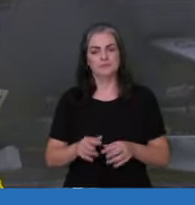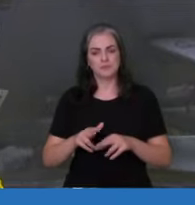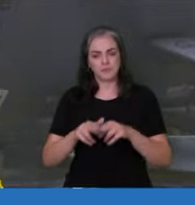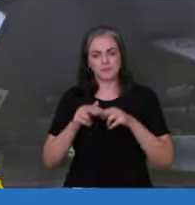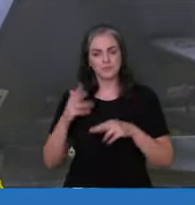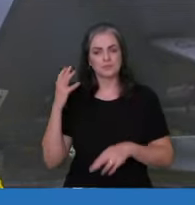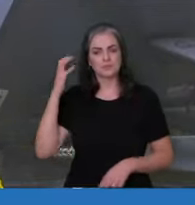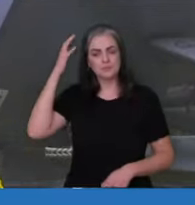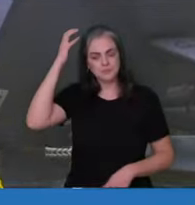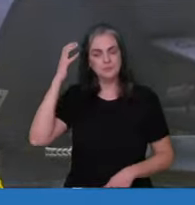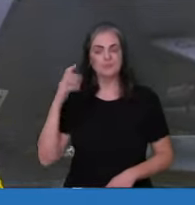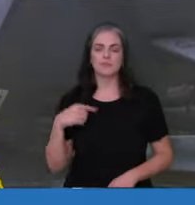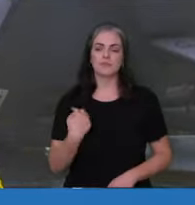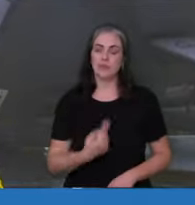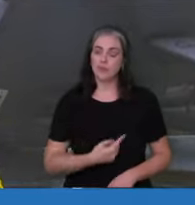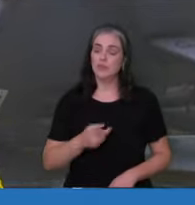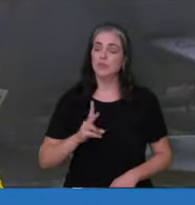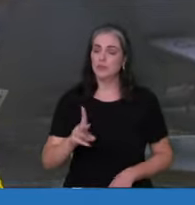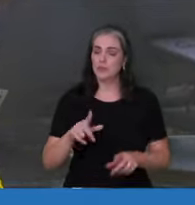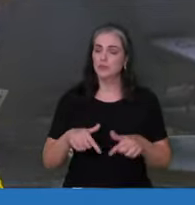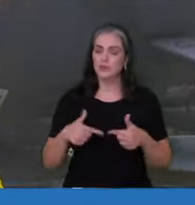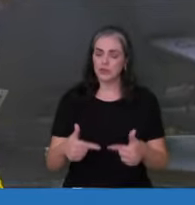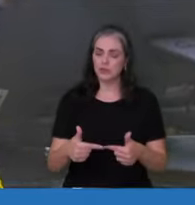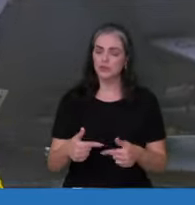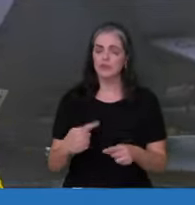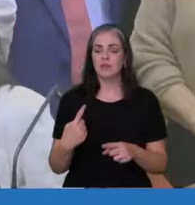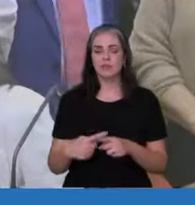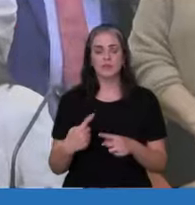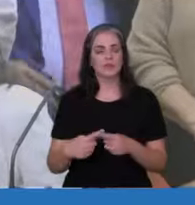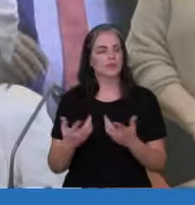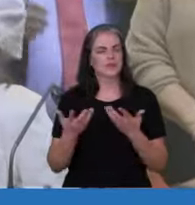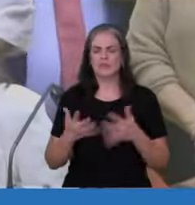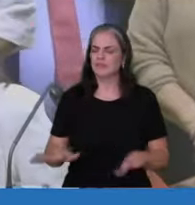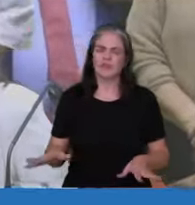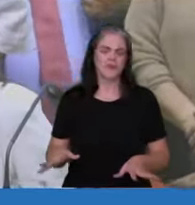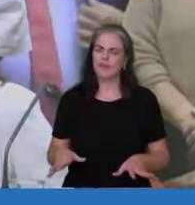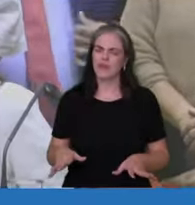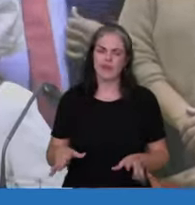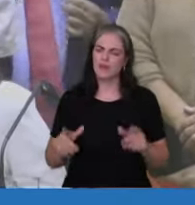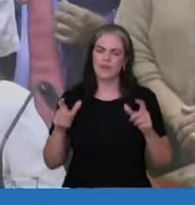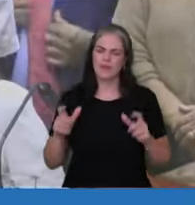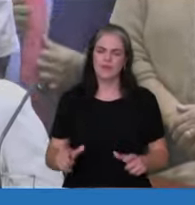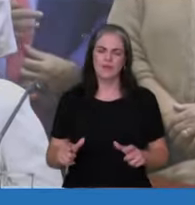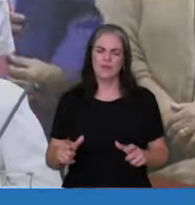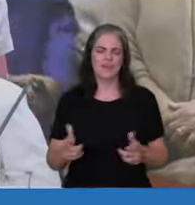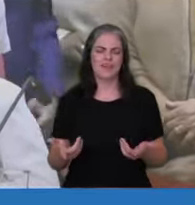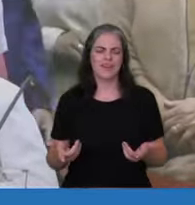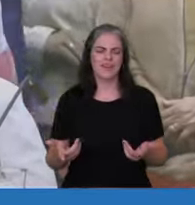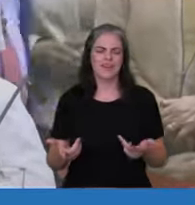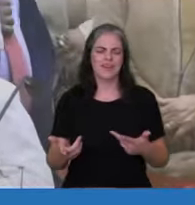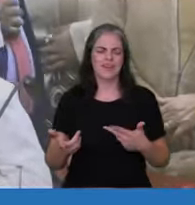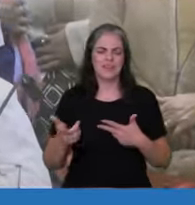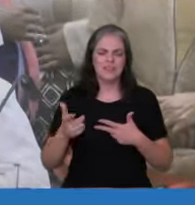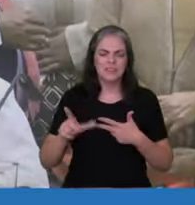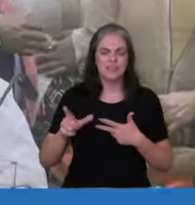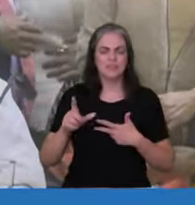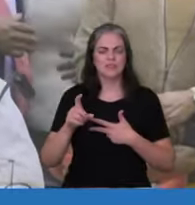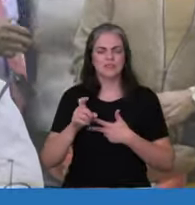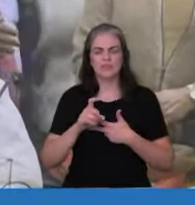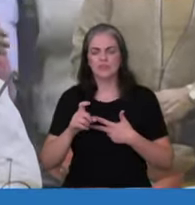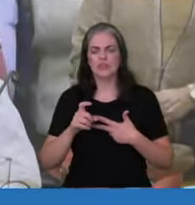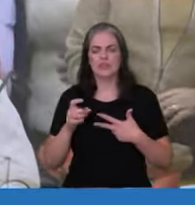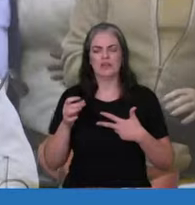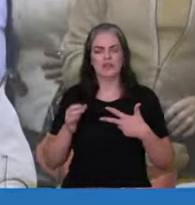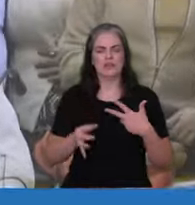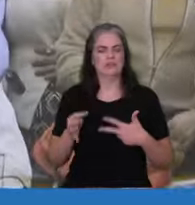os parlamentos não sejam, em nenhuma medida, guardiões e salvo-condutos daqueles que se misturam